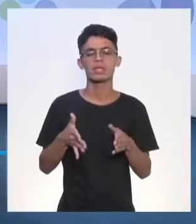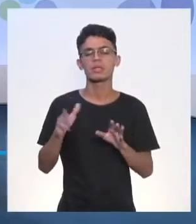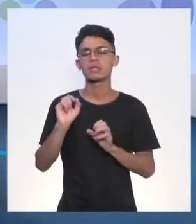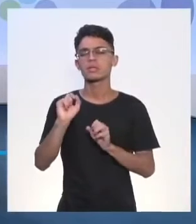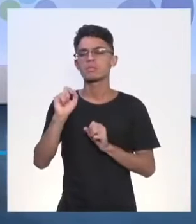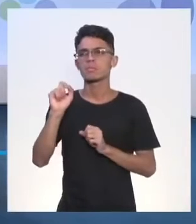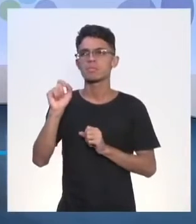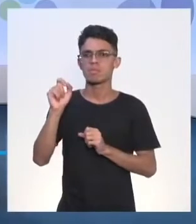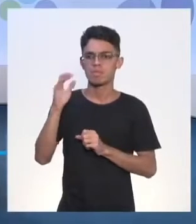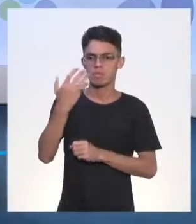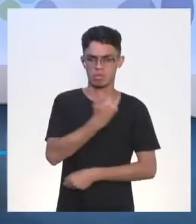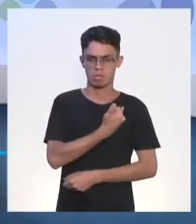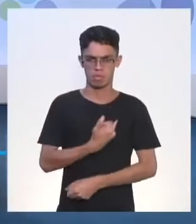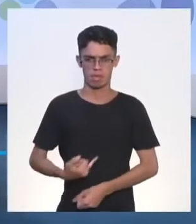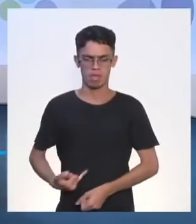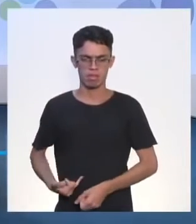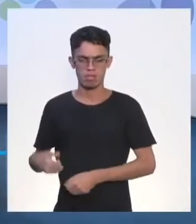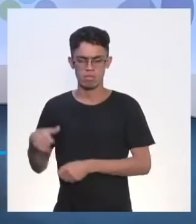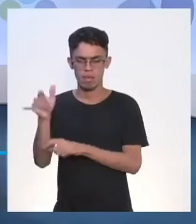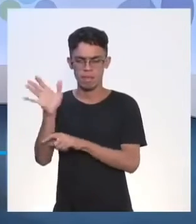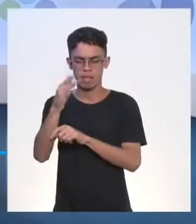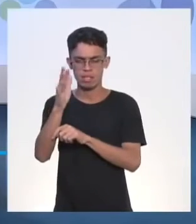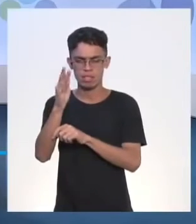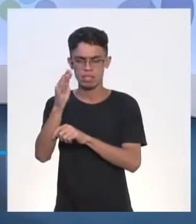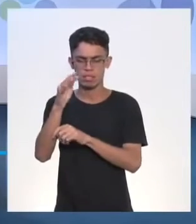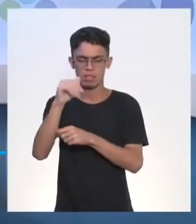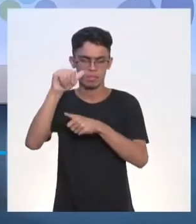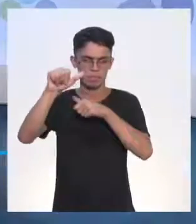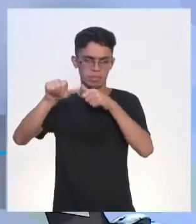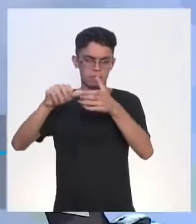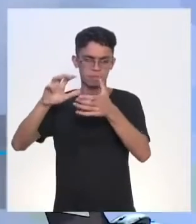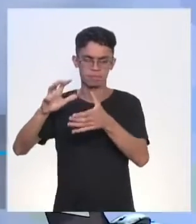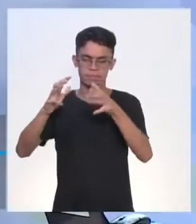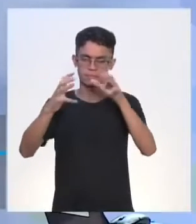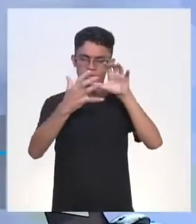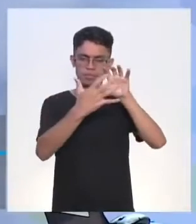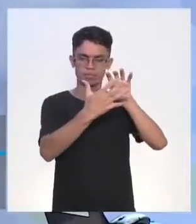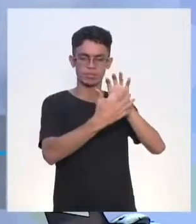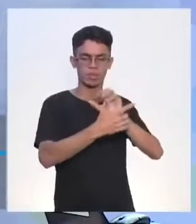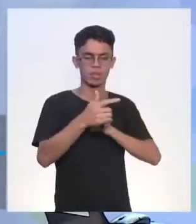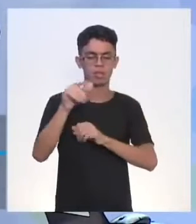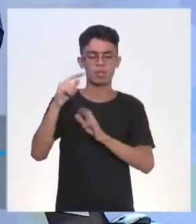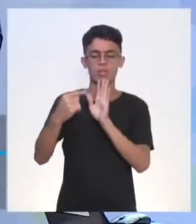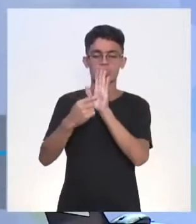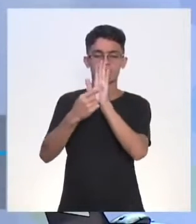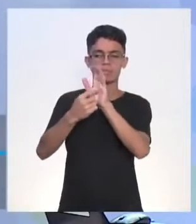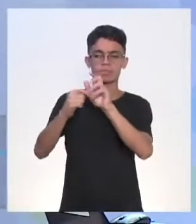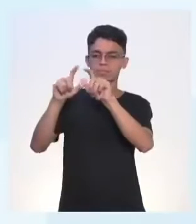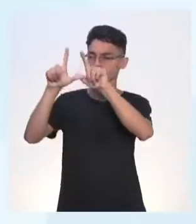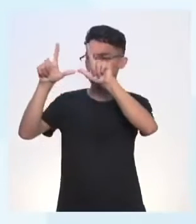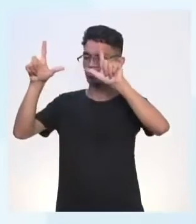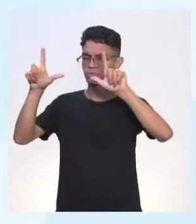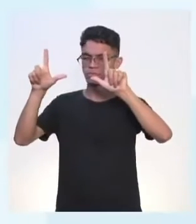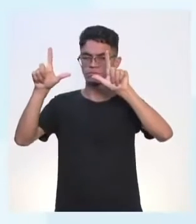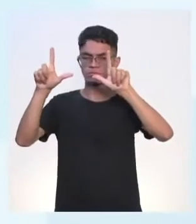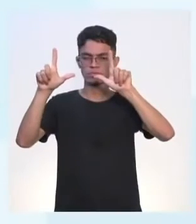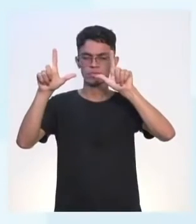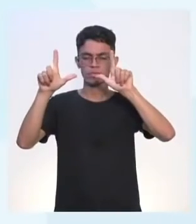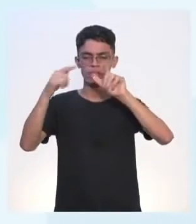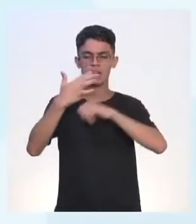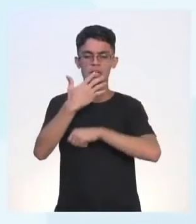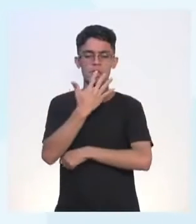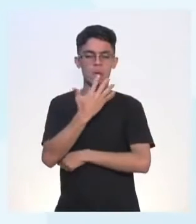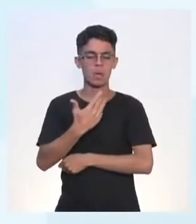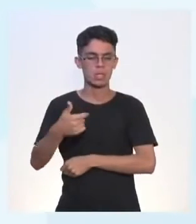do Império. Temos que trocar os símbolos. E aí, estamos mostrando aqui na tela, né, a cor